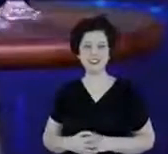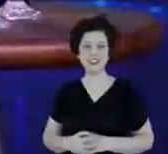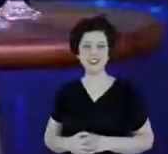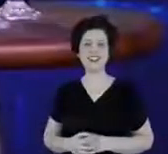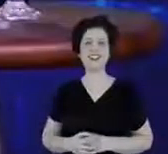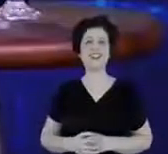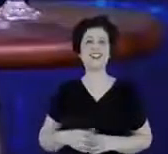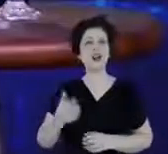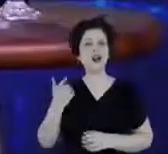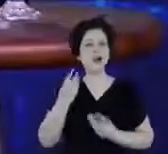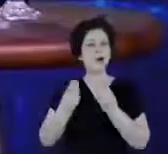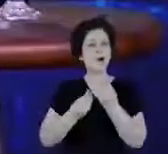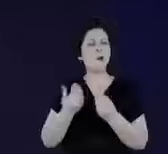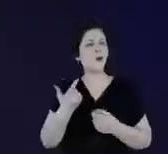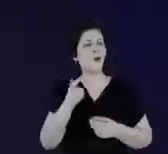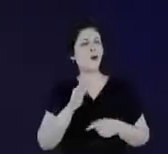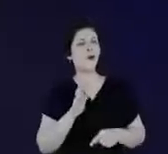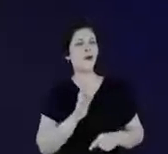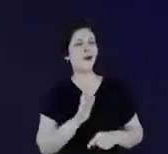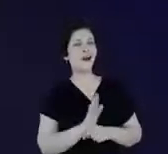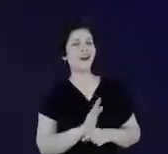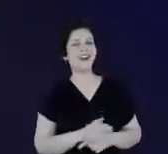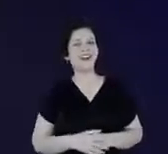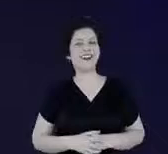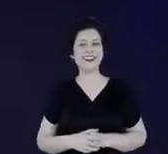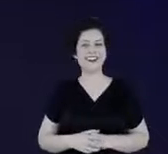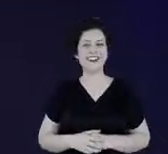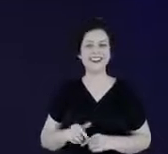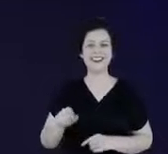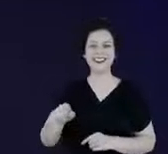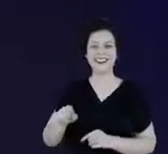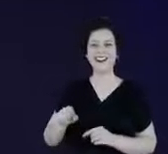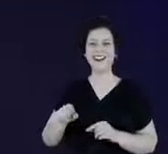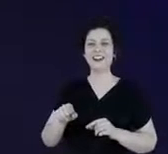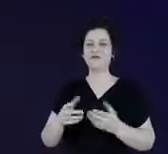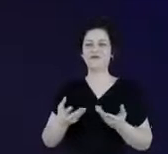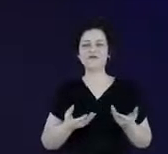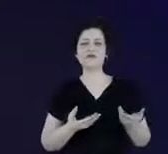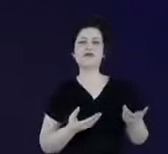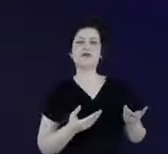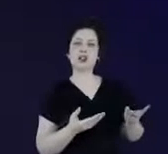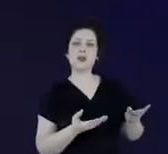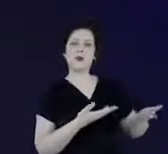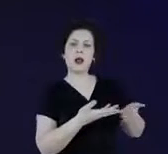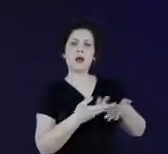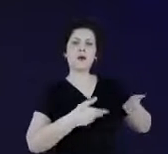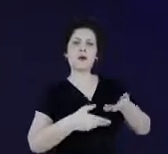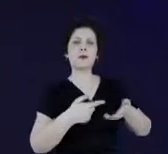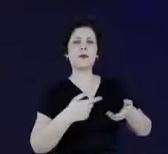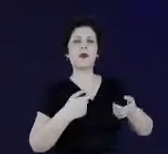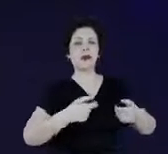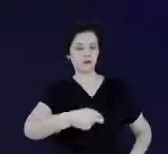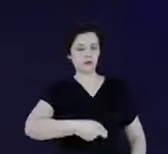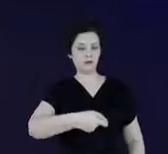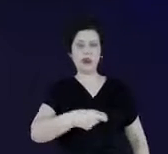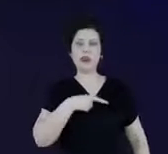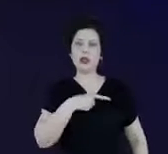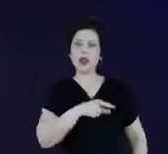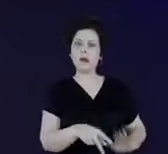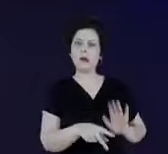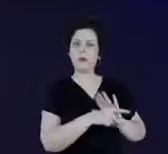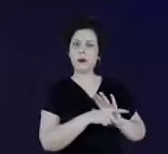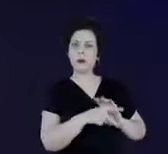eu consigo te ajudar mas você precisa mostrar como aqui sua me ajudar para te mandar minhas três metas é incrível disciplina a execução